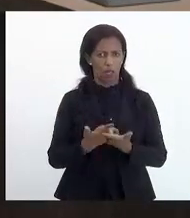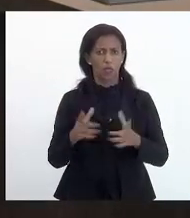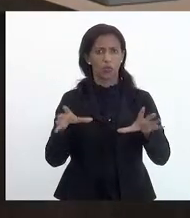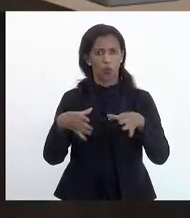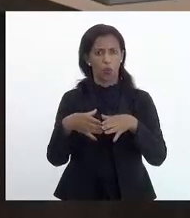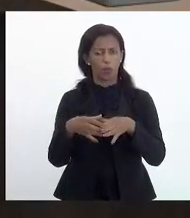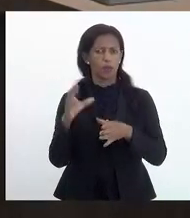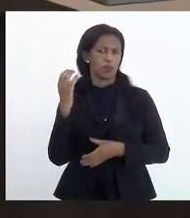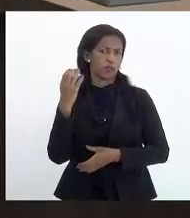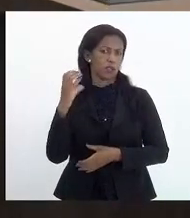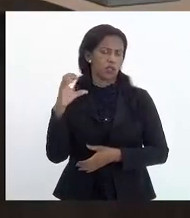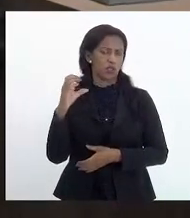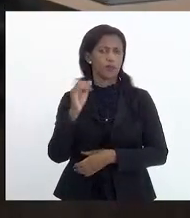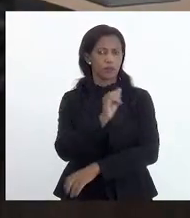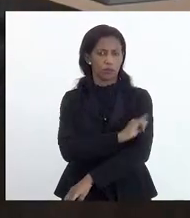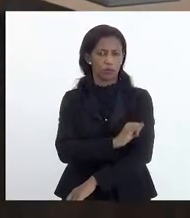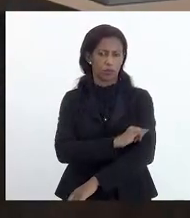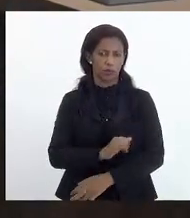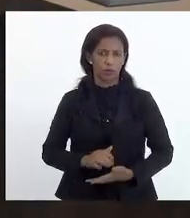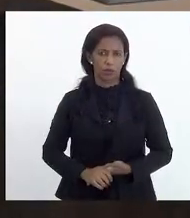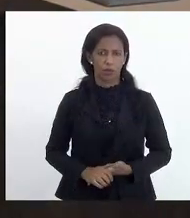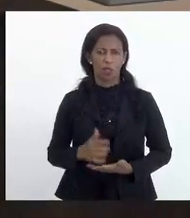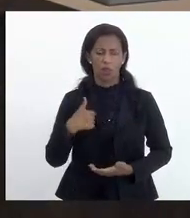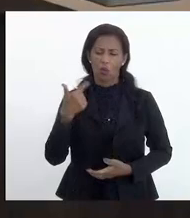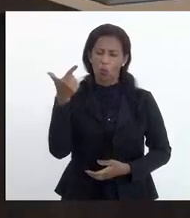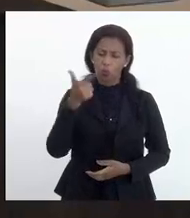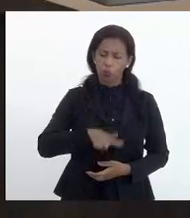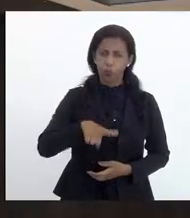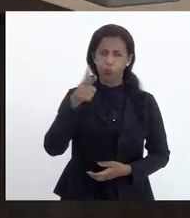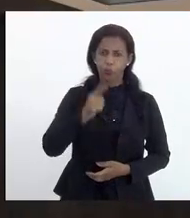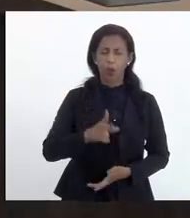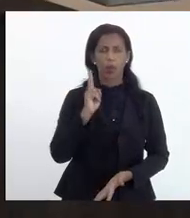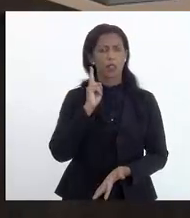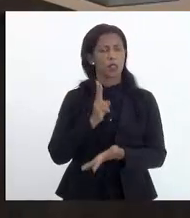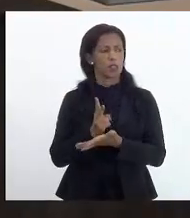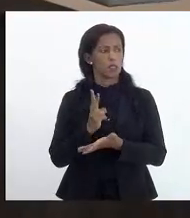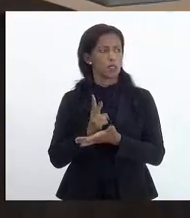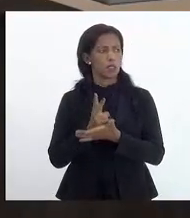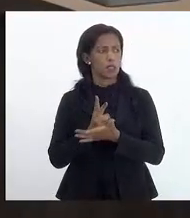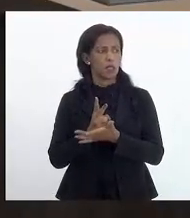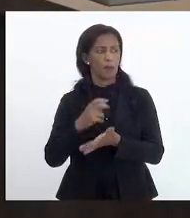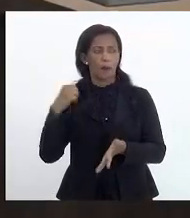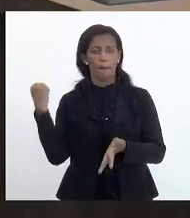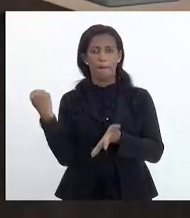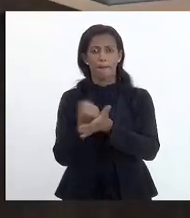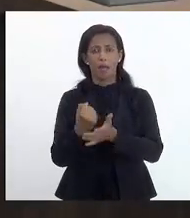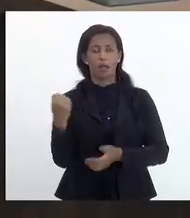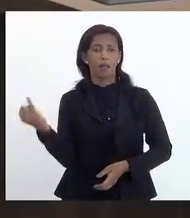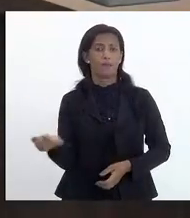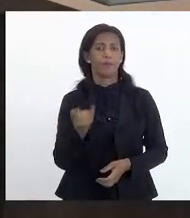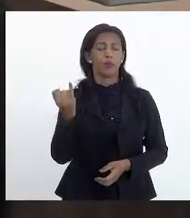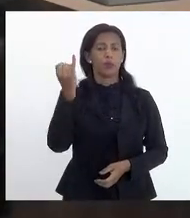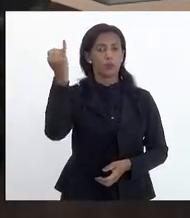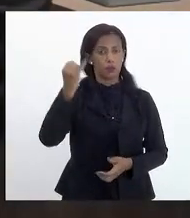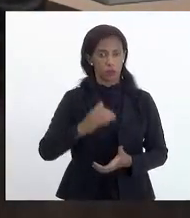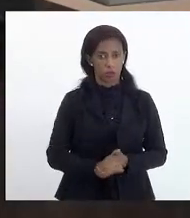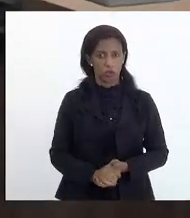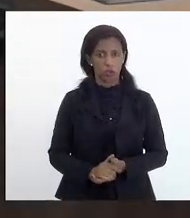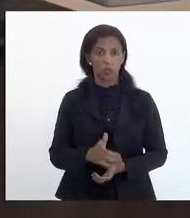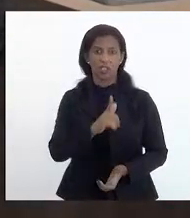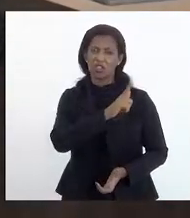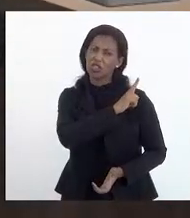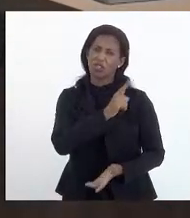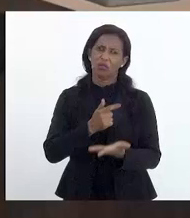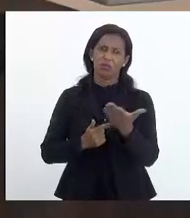comunidade científica do Rio de Janeiro. Eu tenho repetido que isso vem sendo uma marca importante da gestão de